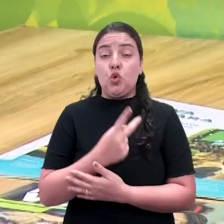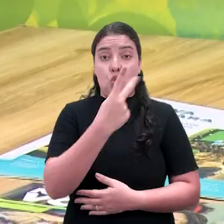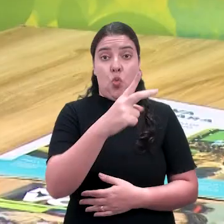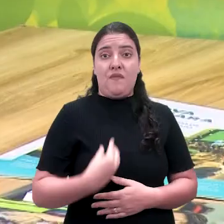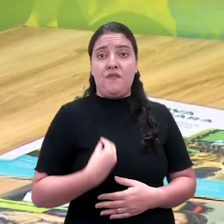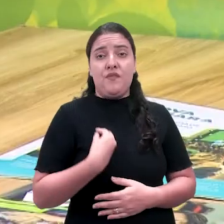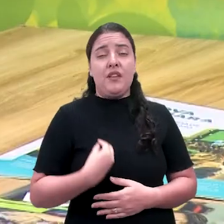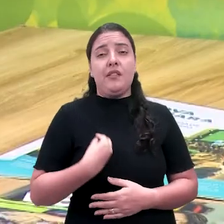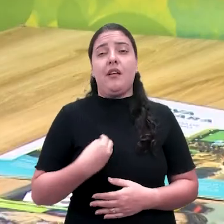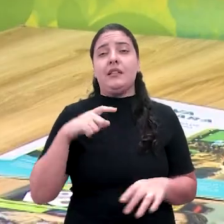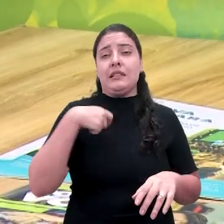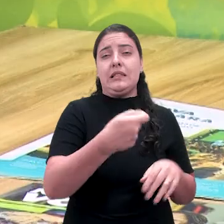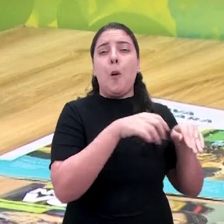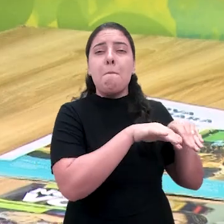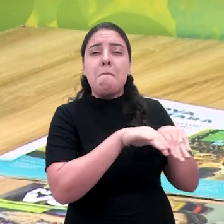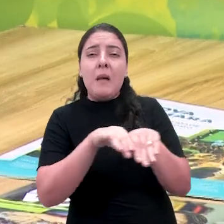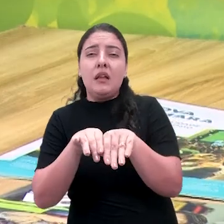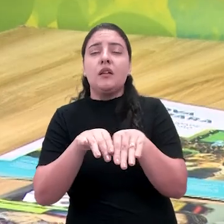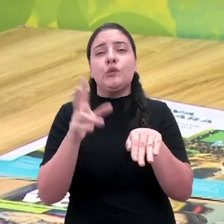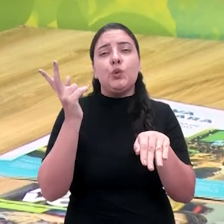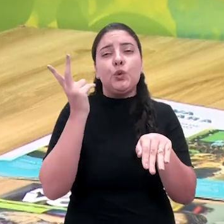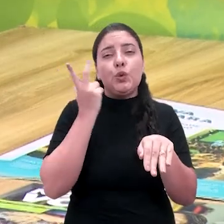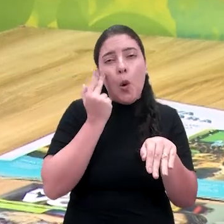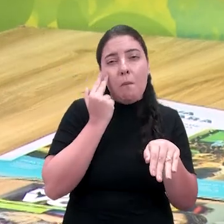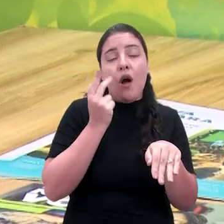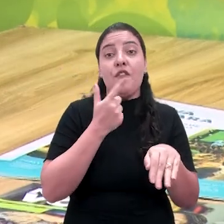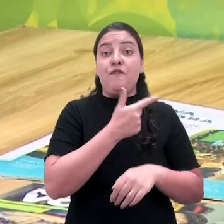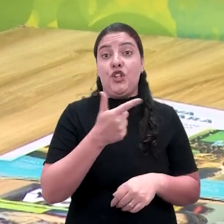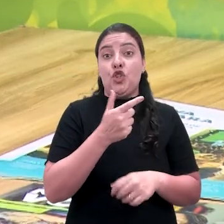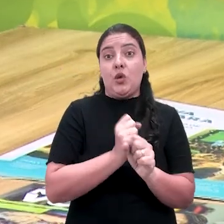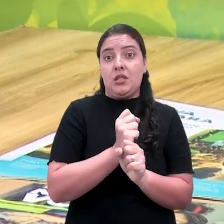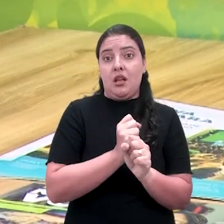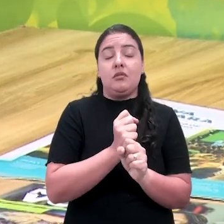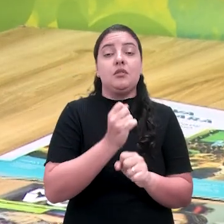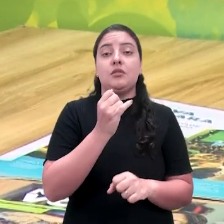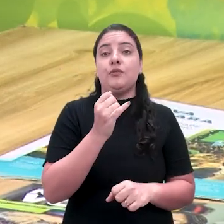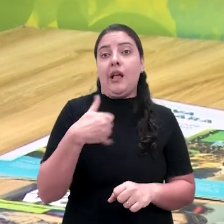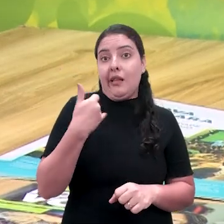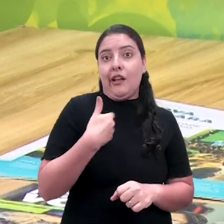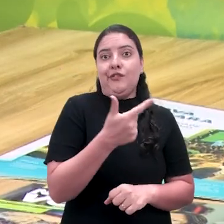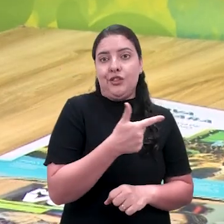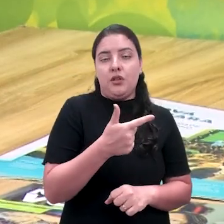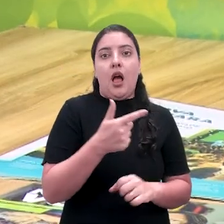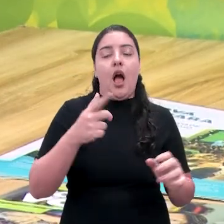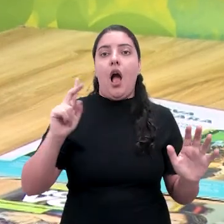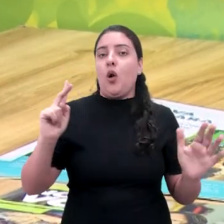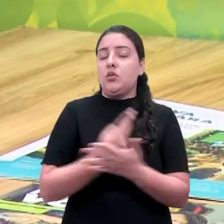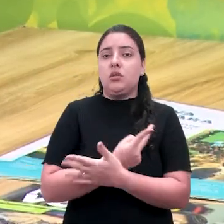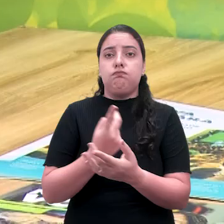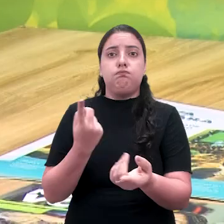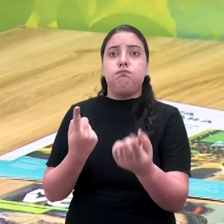ali dentro de todo aquele padrão de normalidade durante 22 anos da sua vida e você, de repente,